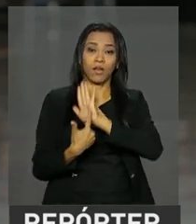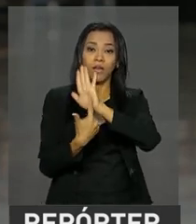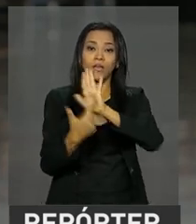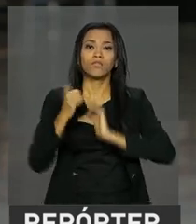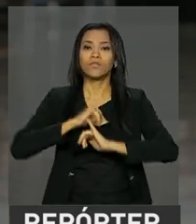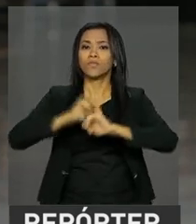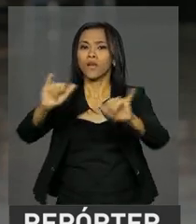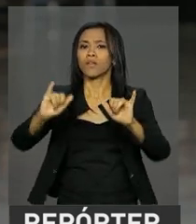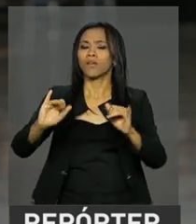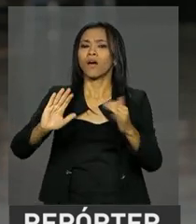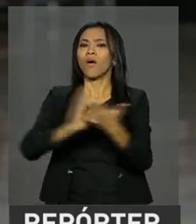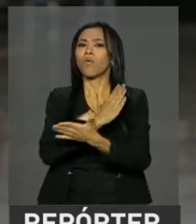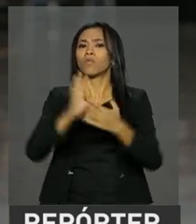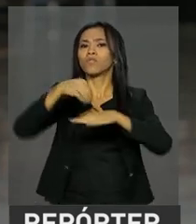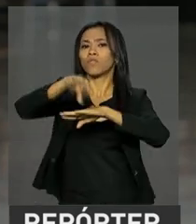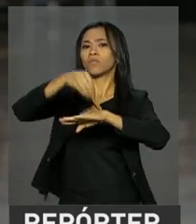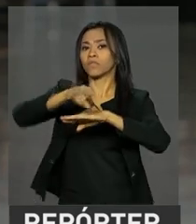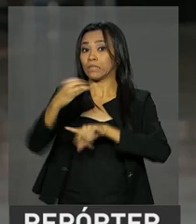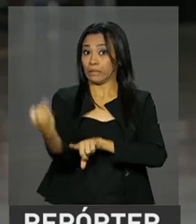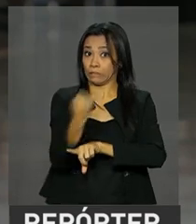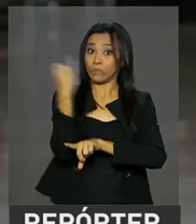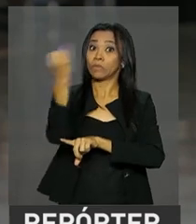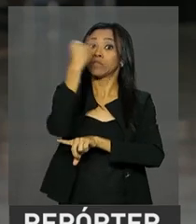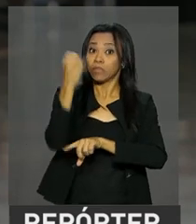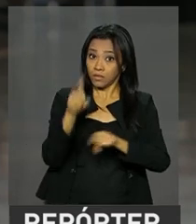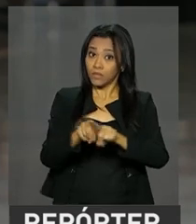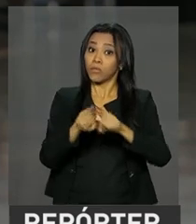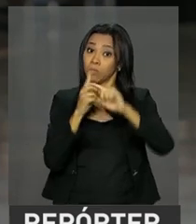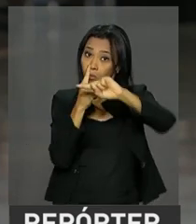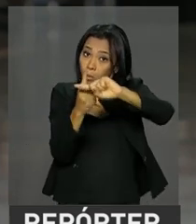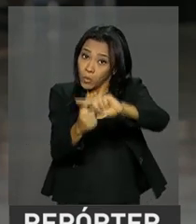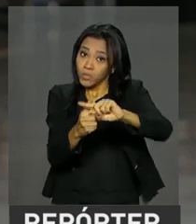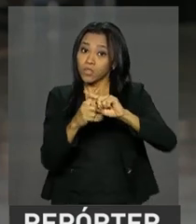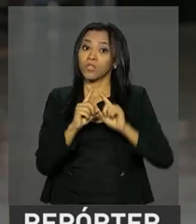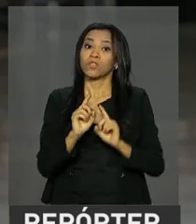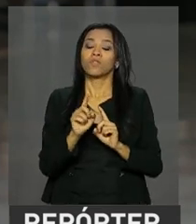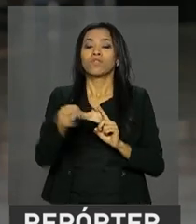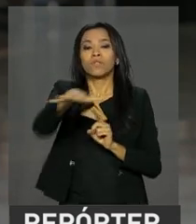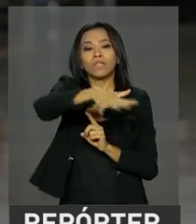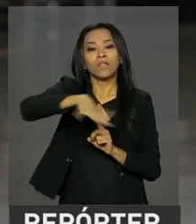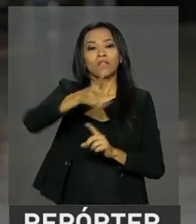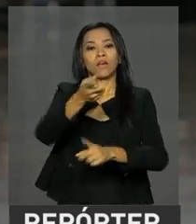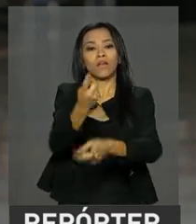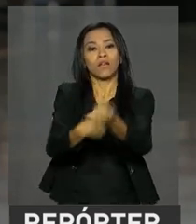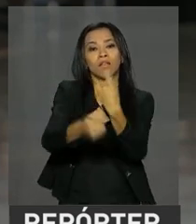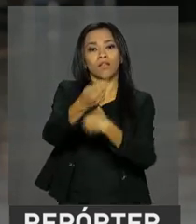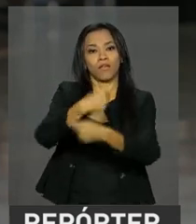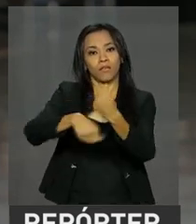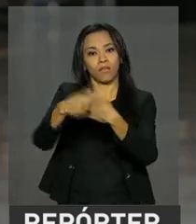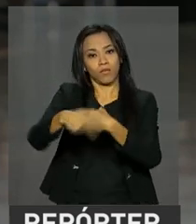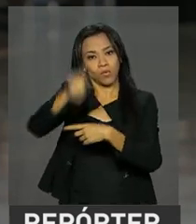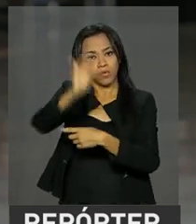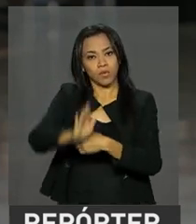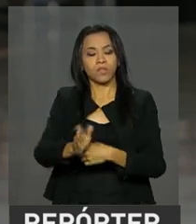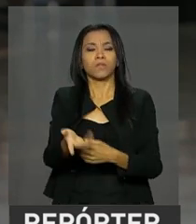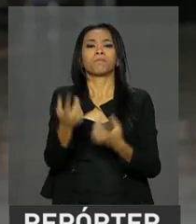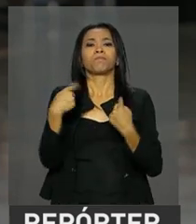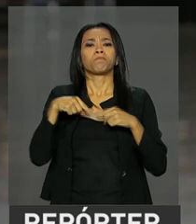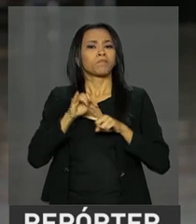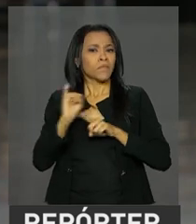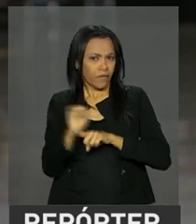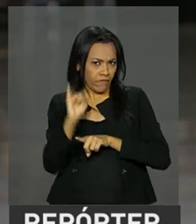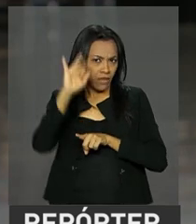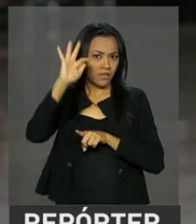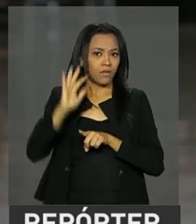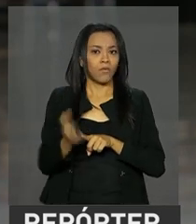divulgados alguns indicadores importantes e positivos paraa economia brasileira falando ainda da inflação o